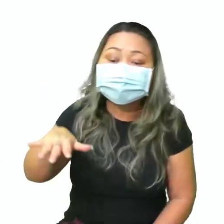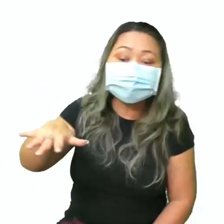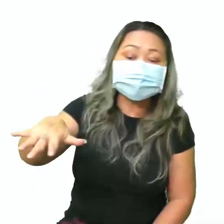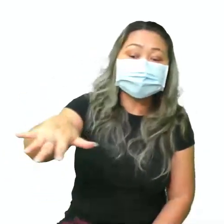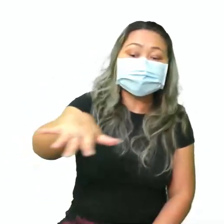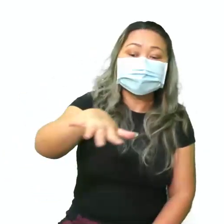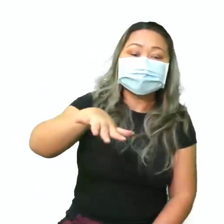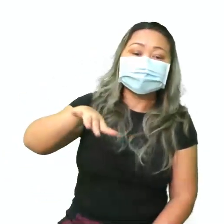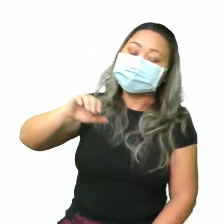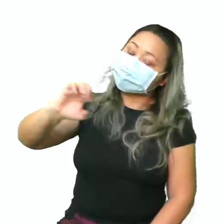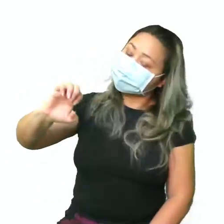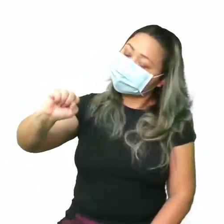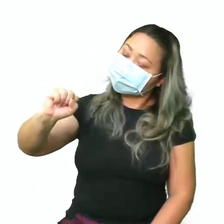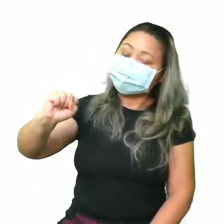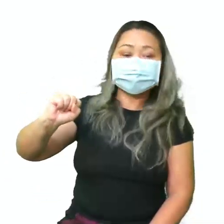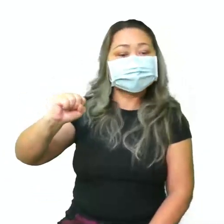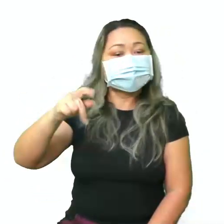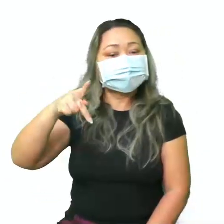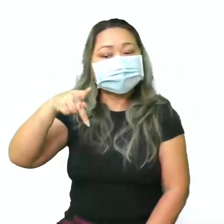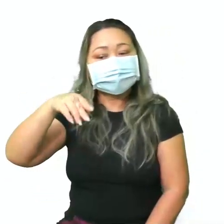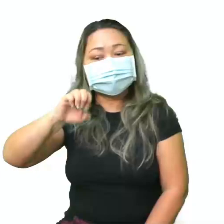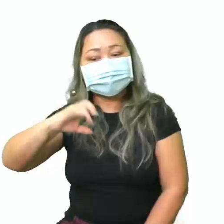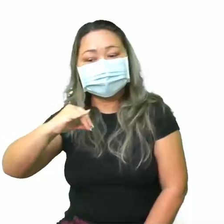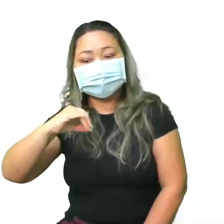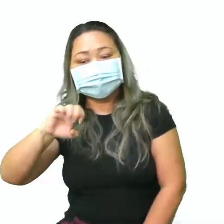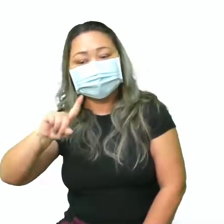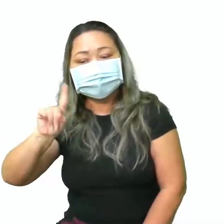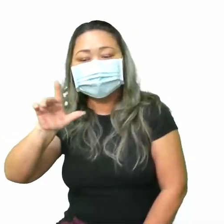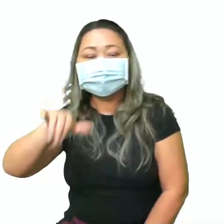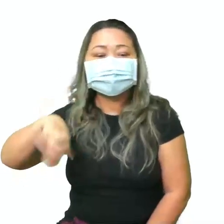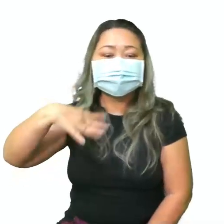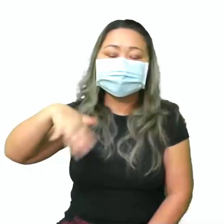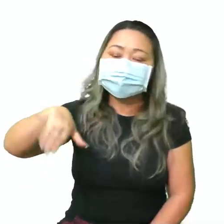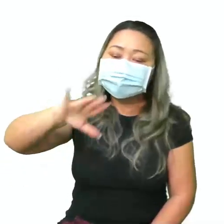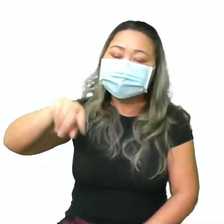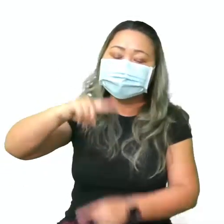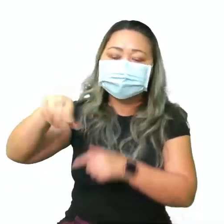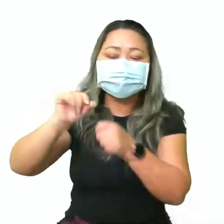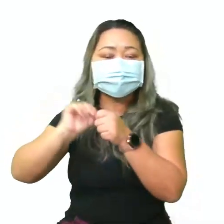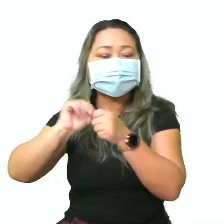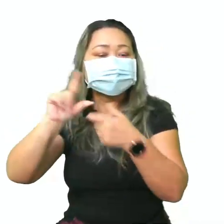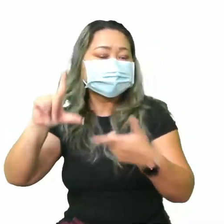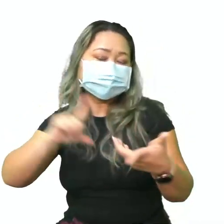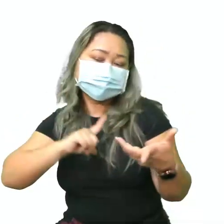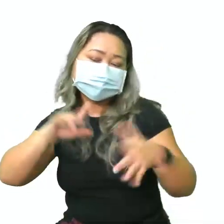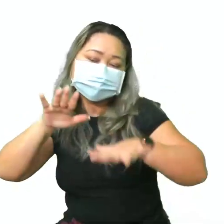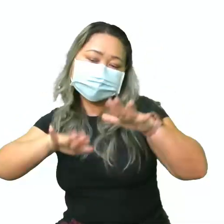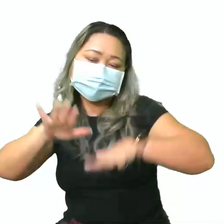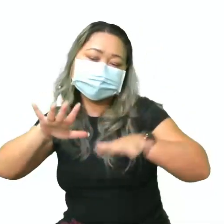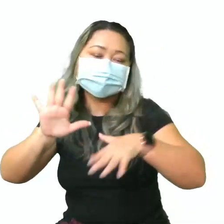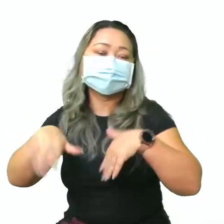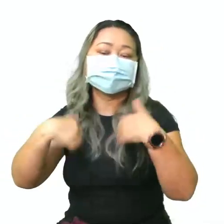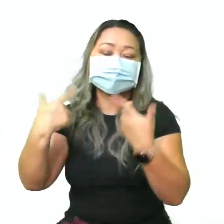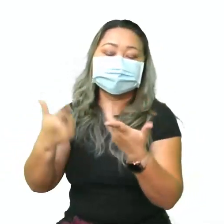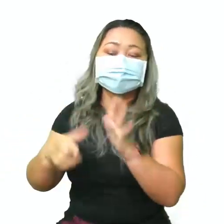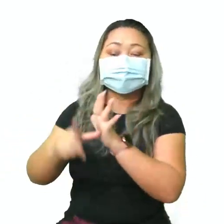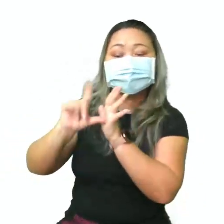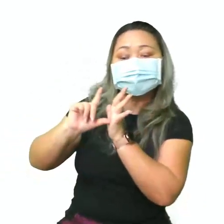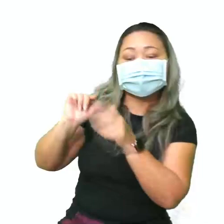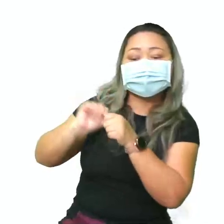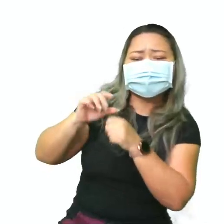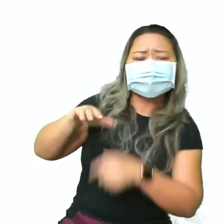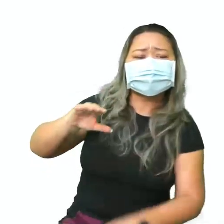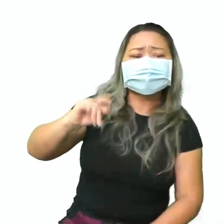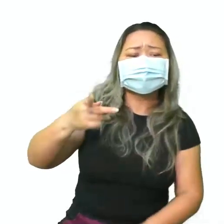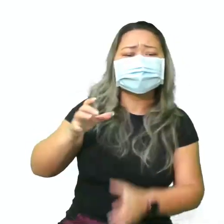recebendo ali todo o alimento, vai conduzir para o intestino delgado, vai chegar no grosso e aí